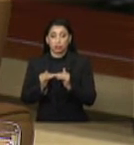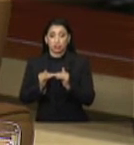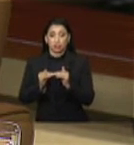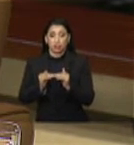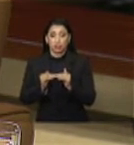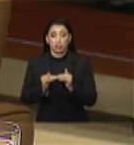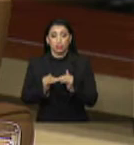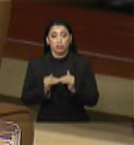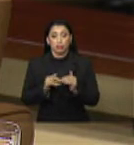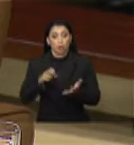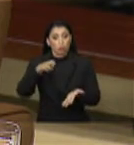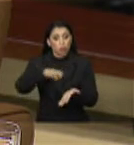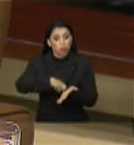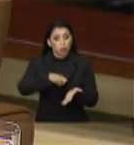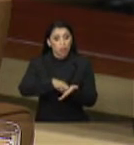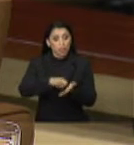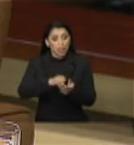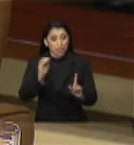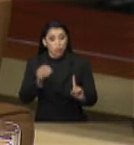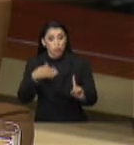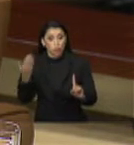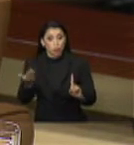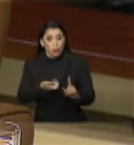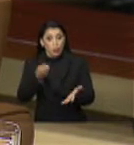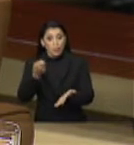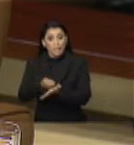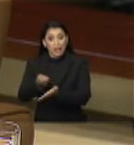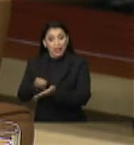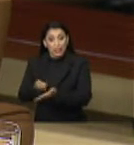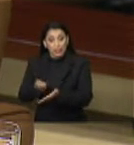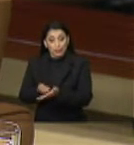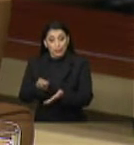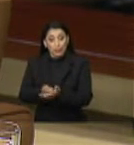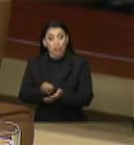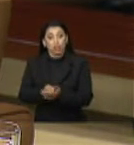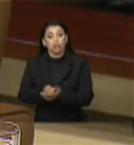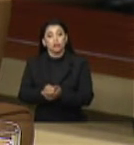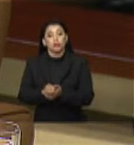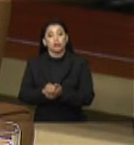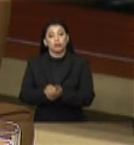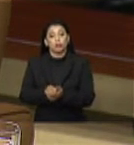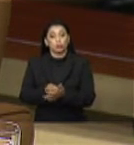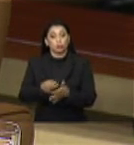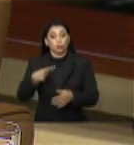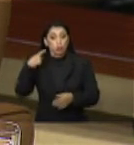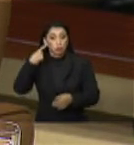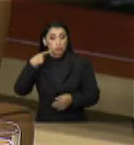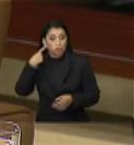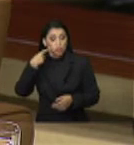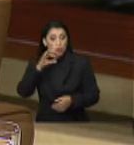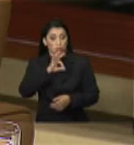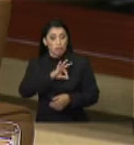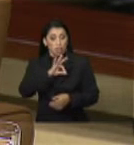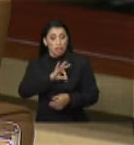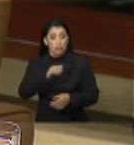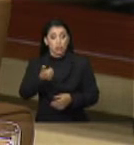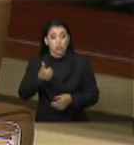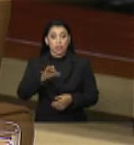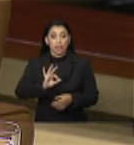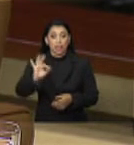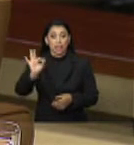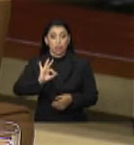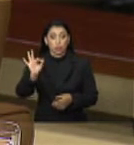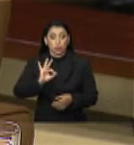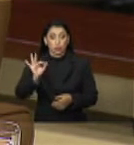parte final condenação da parte ré ao pagamento das custas e honorários advocatícios que fixo em 10%